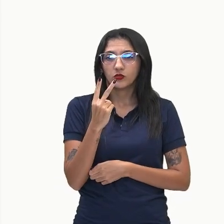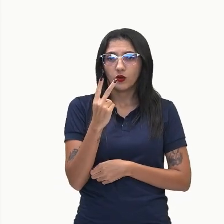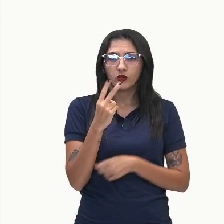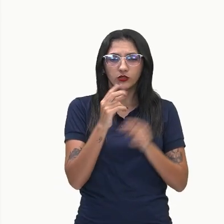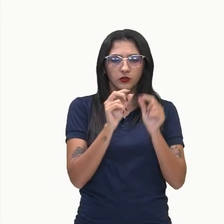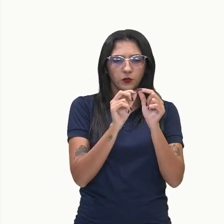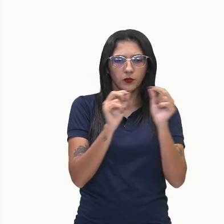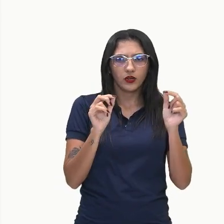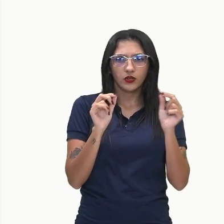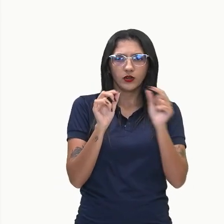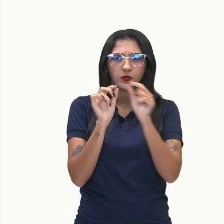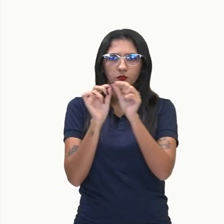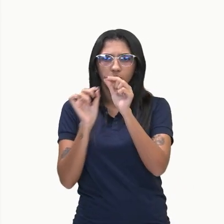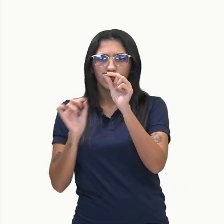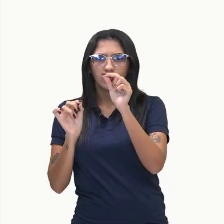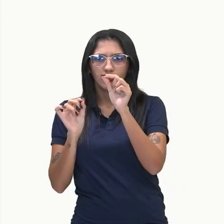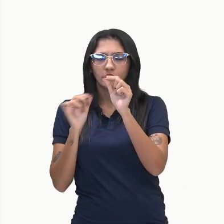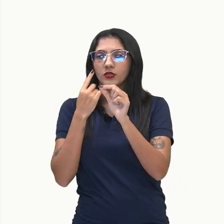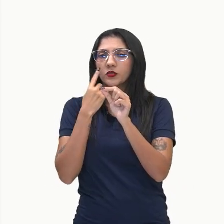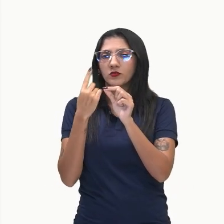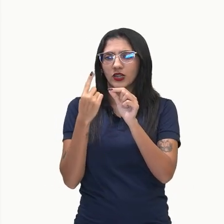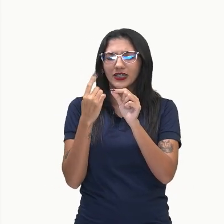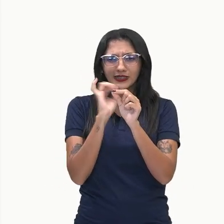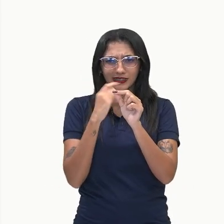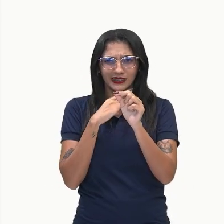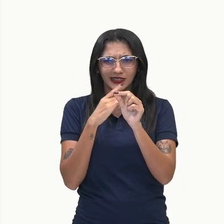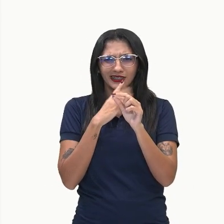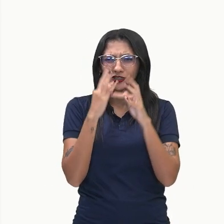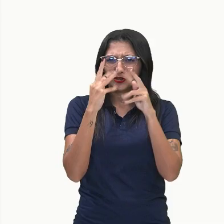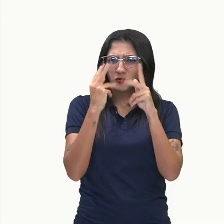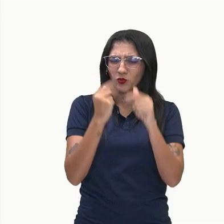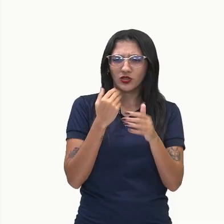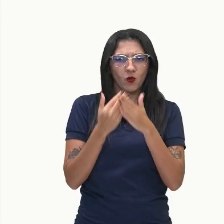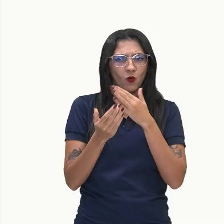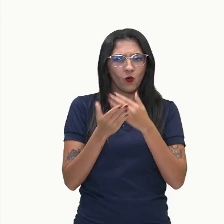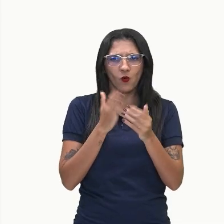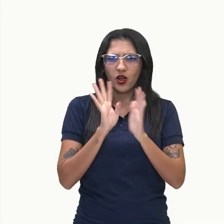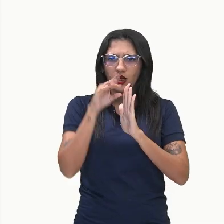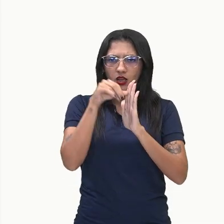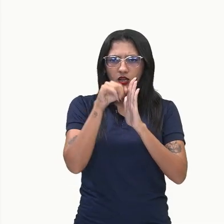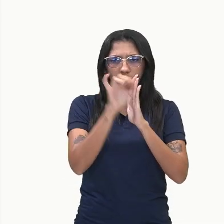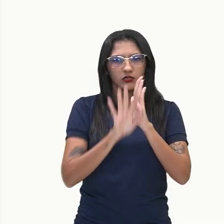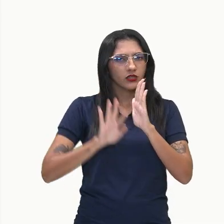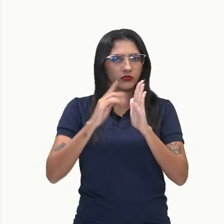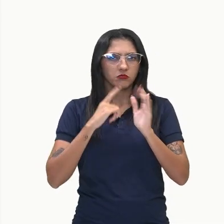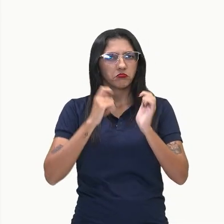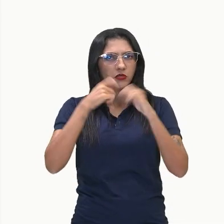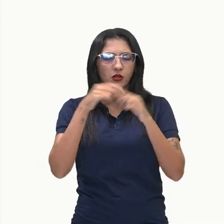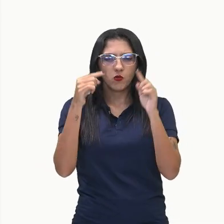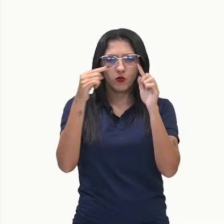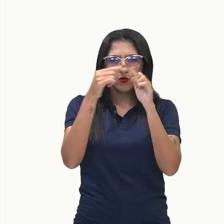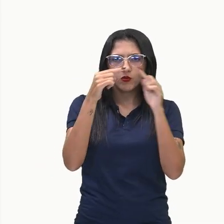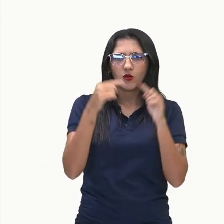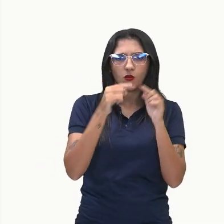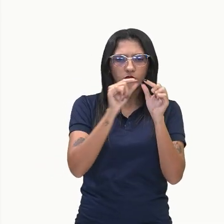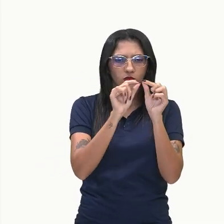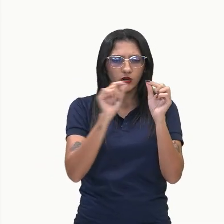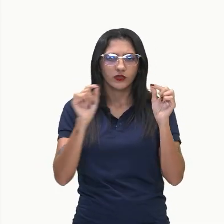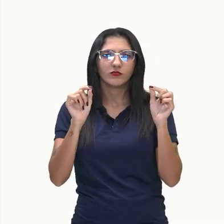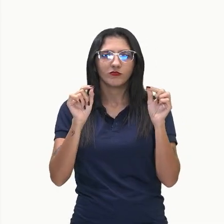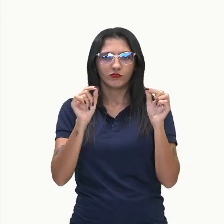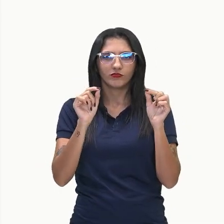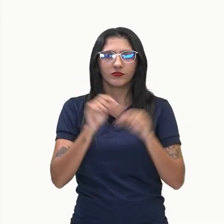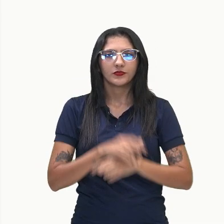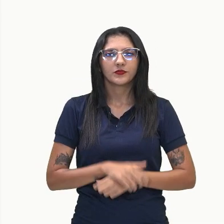esses 2 pontos, se a reta, toda e qualquer, essa reta vai estar dentro do polígono.